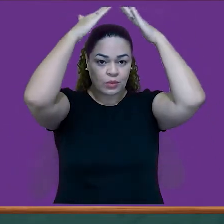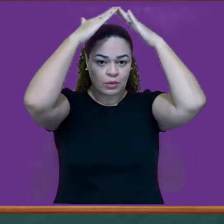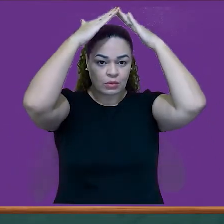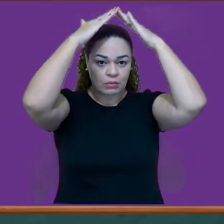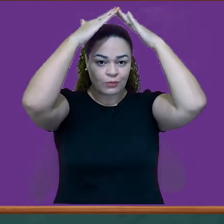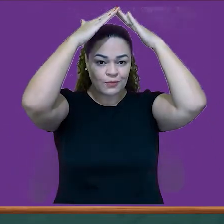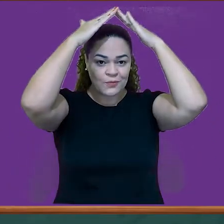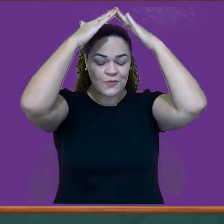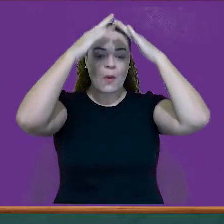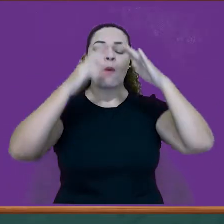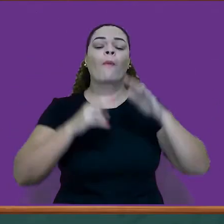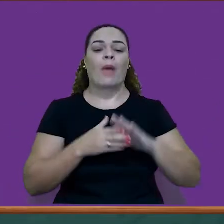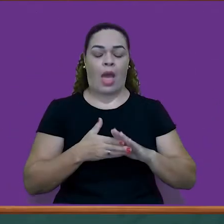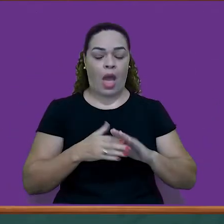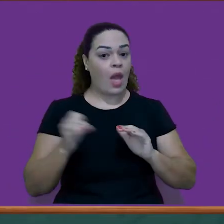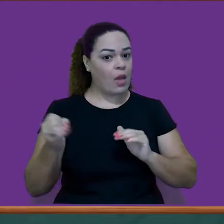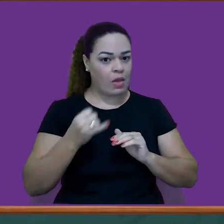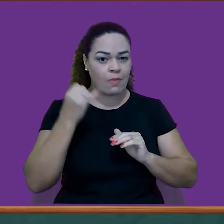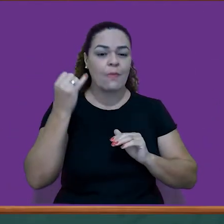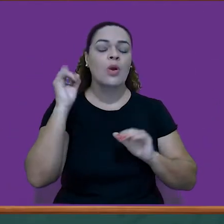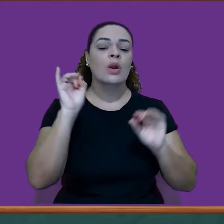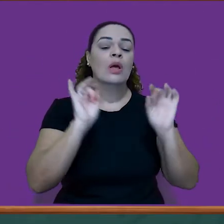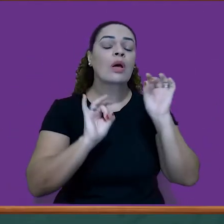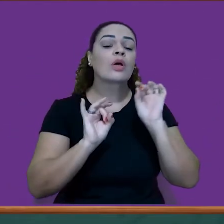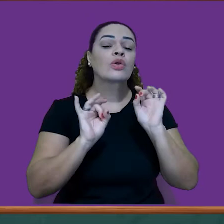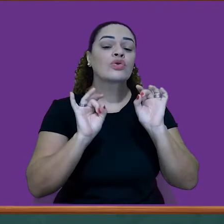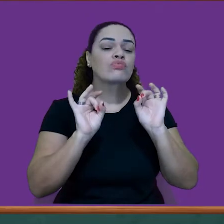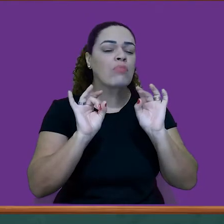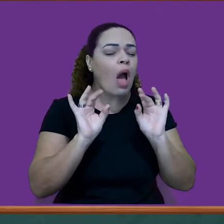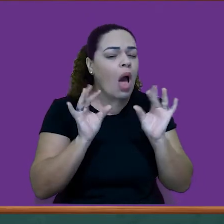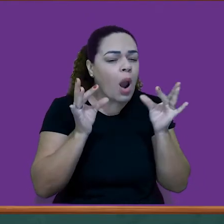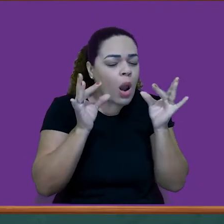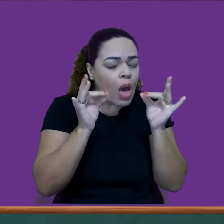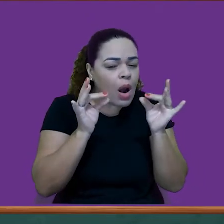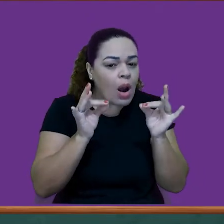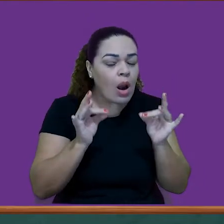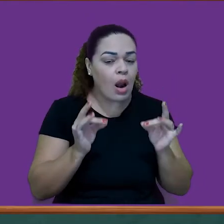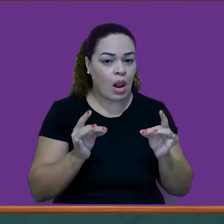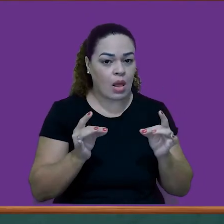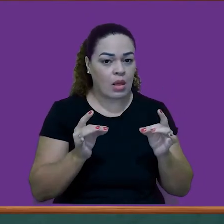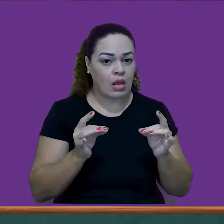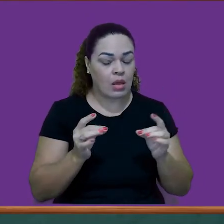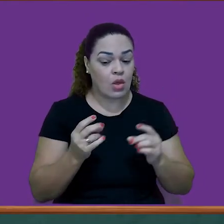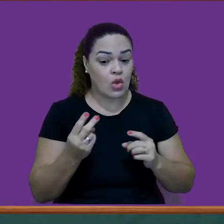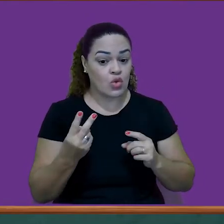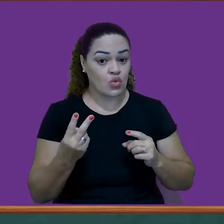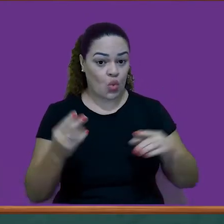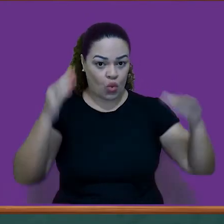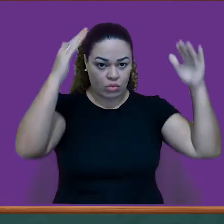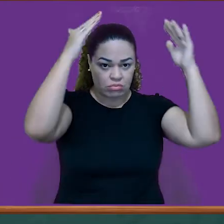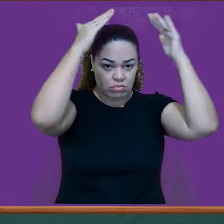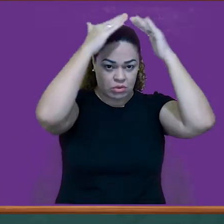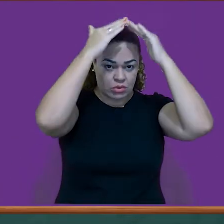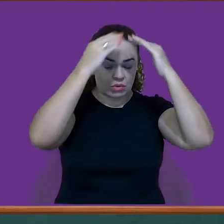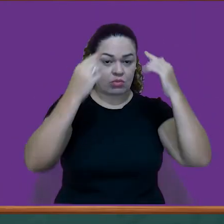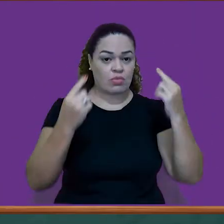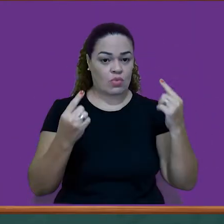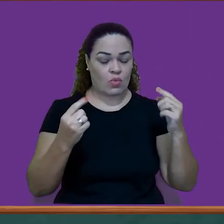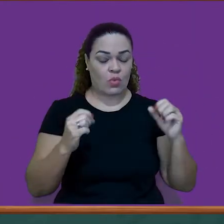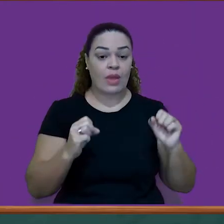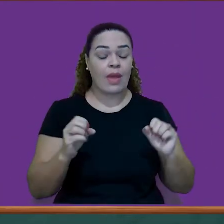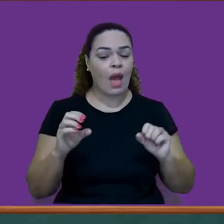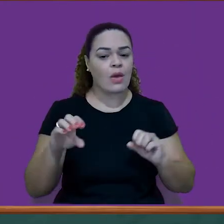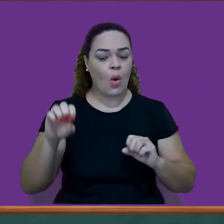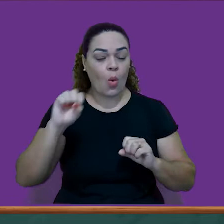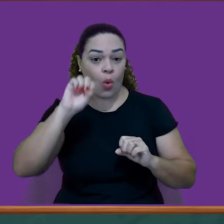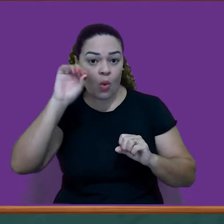lembrem-se daquele detalhe que eu comentei quando eu expliquei sobre os bispos. Nós temos dois bispos e cada um começa em uma cor de